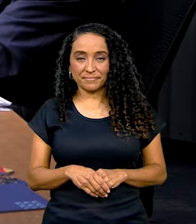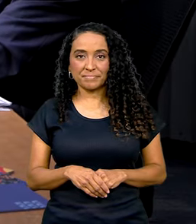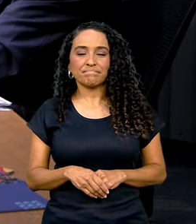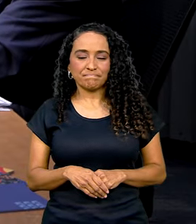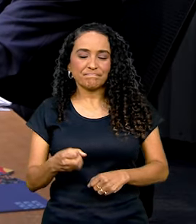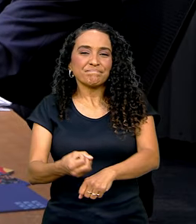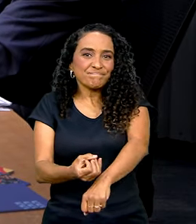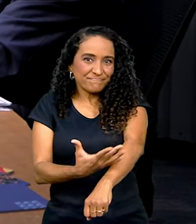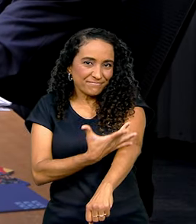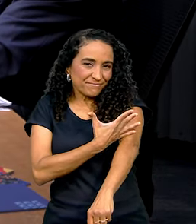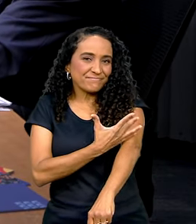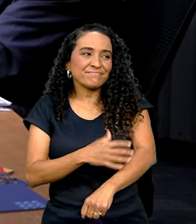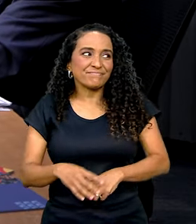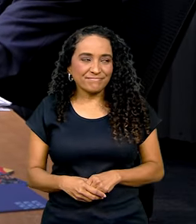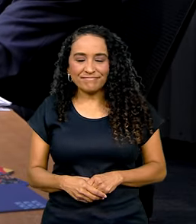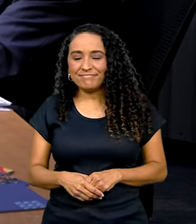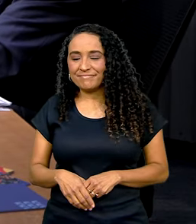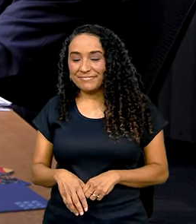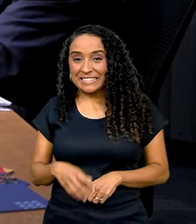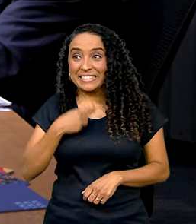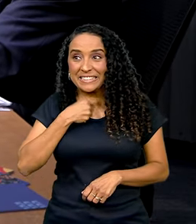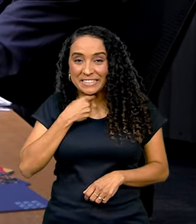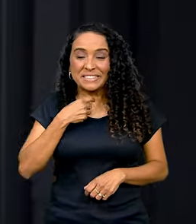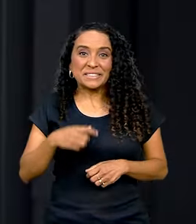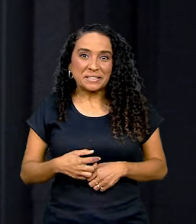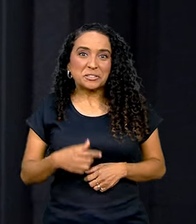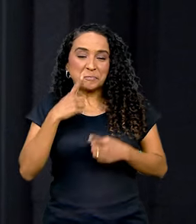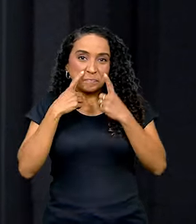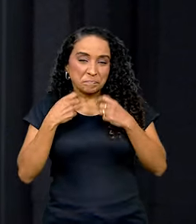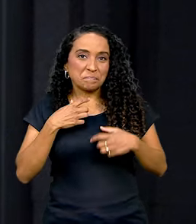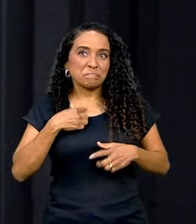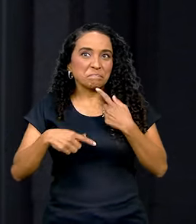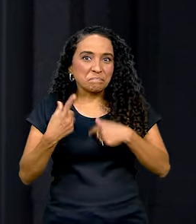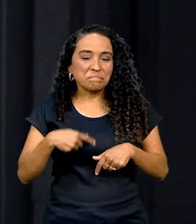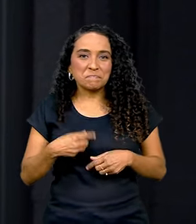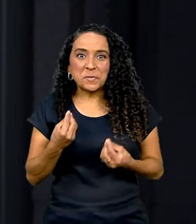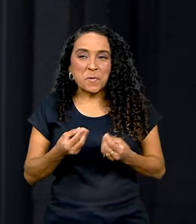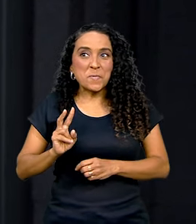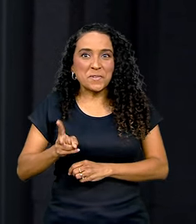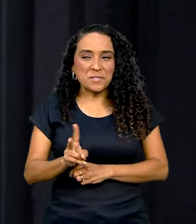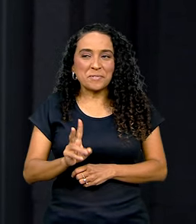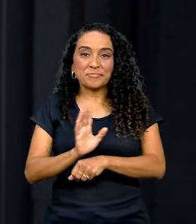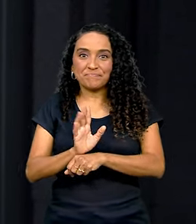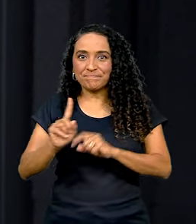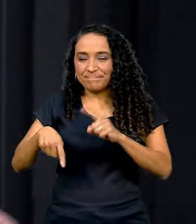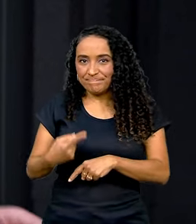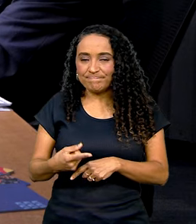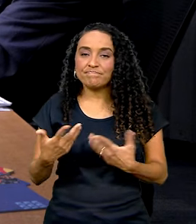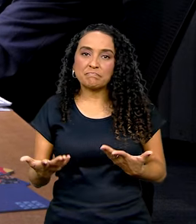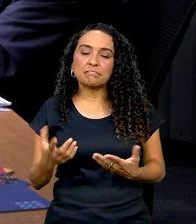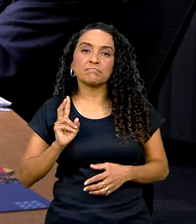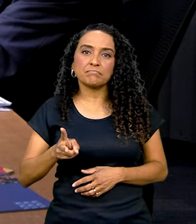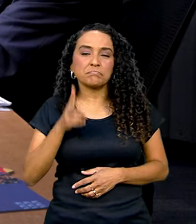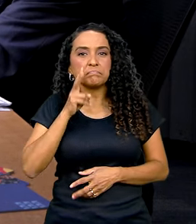vida é emocionante né D no na garganta né como que continua agora depois desse vídeo né Ministro